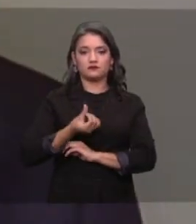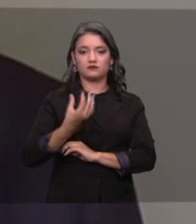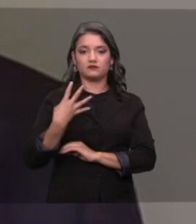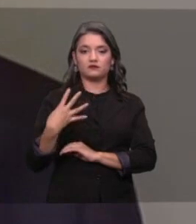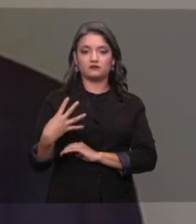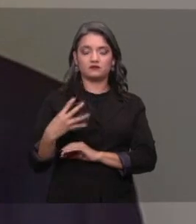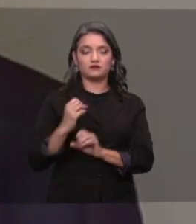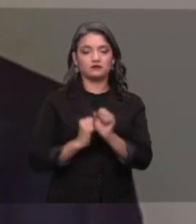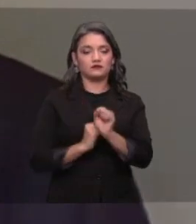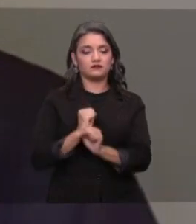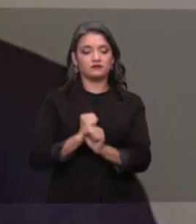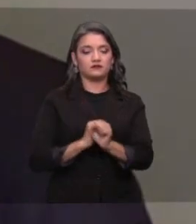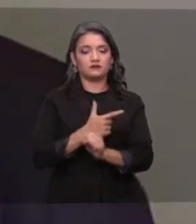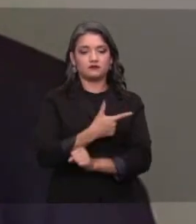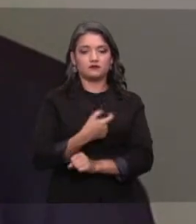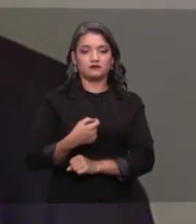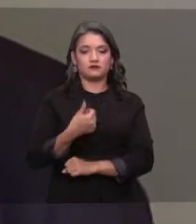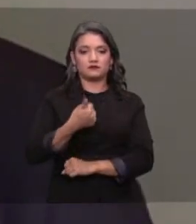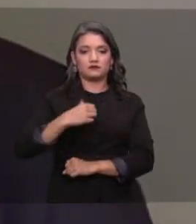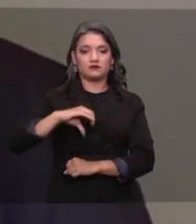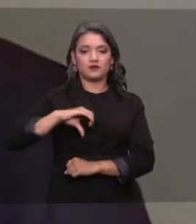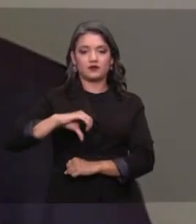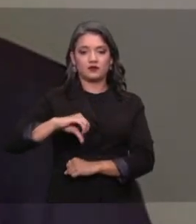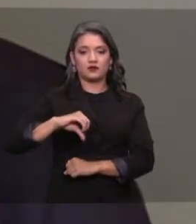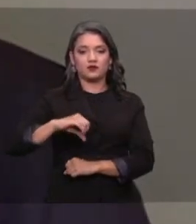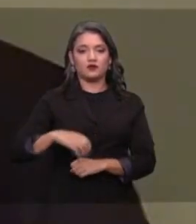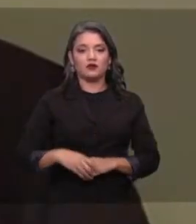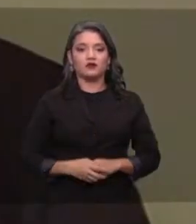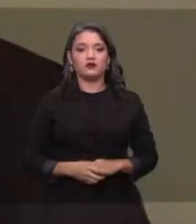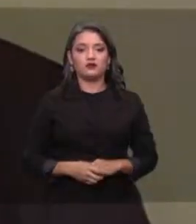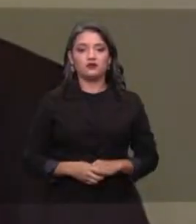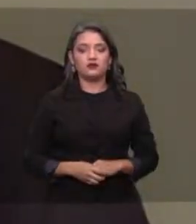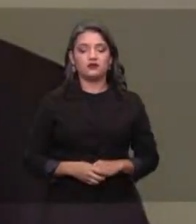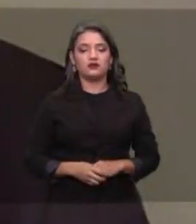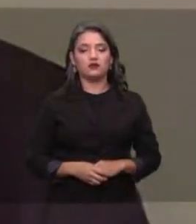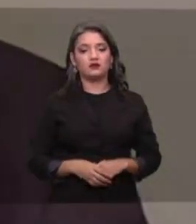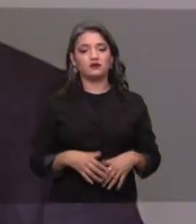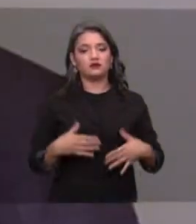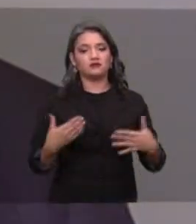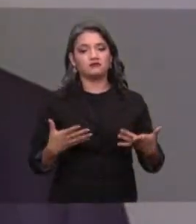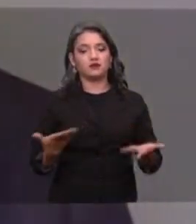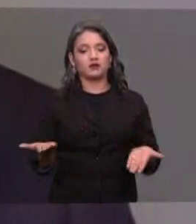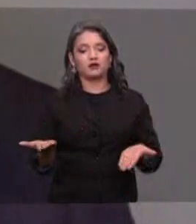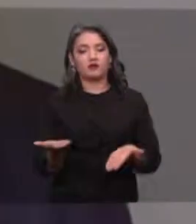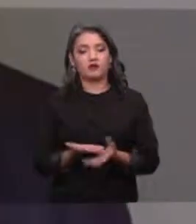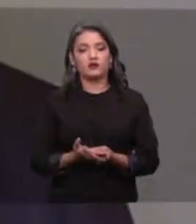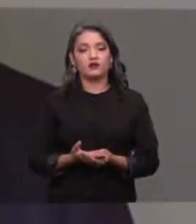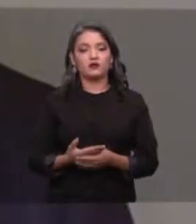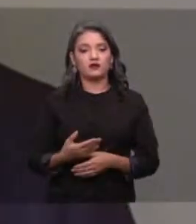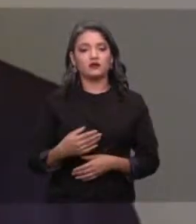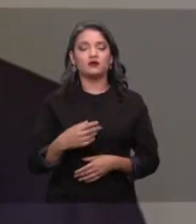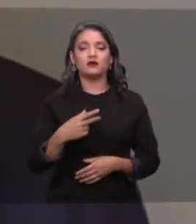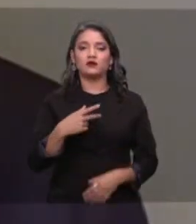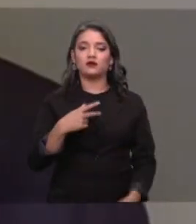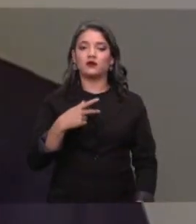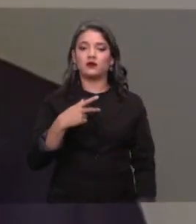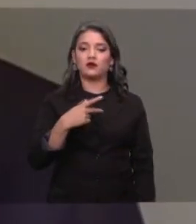13.964 de 2019. Bom, em sua ação, o Podemos e o Cidadania